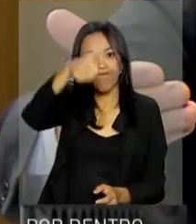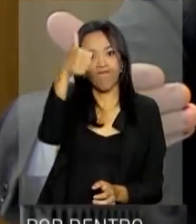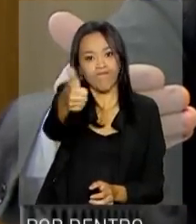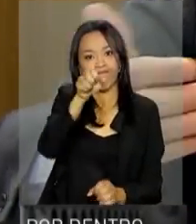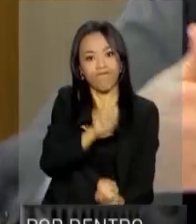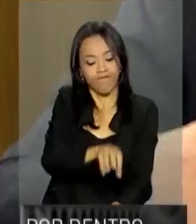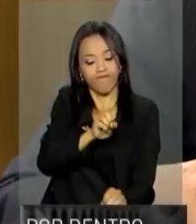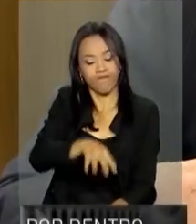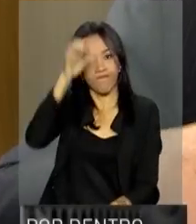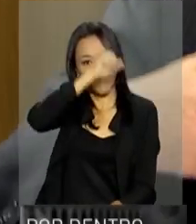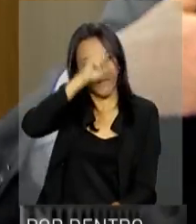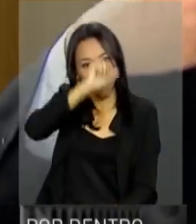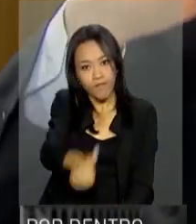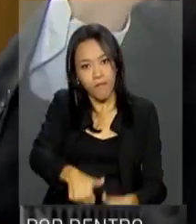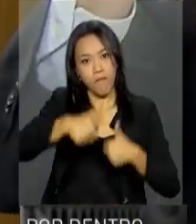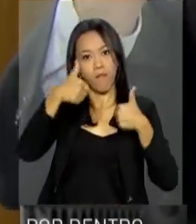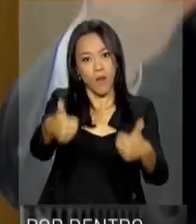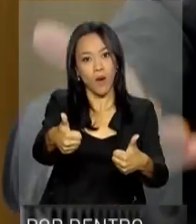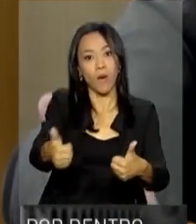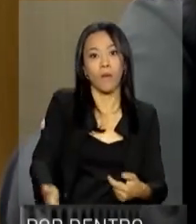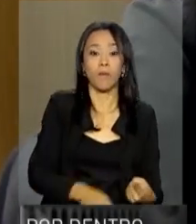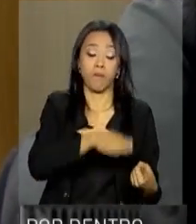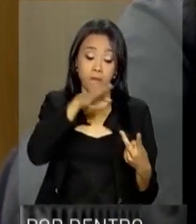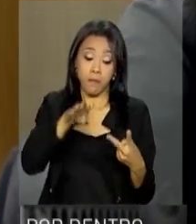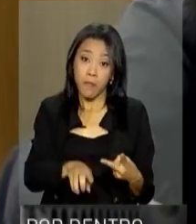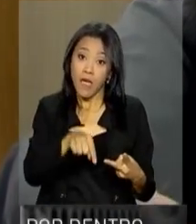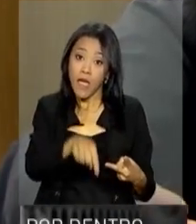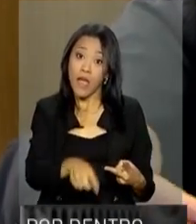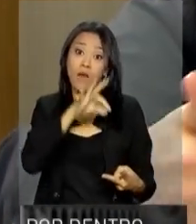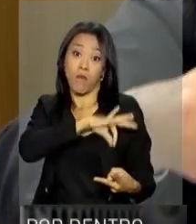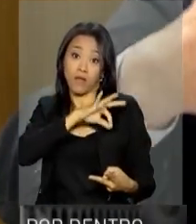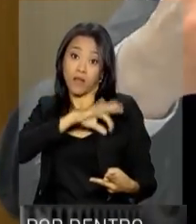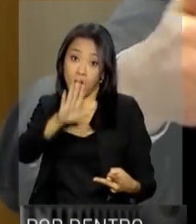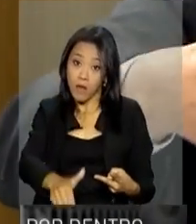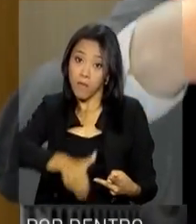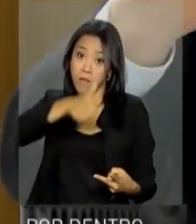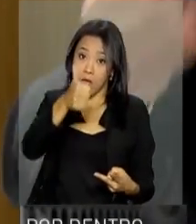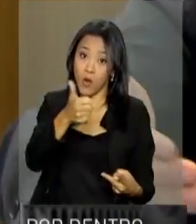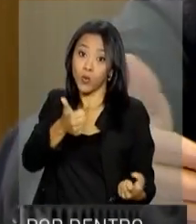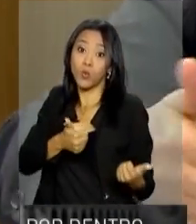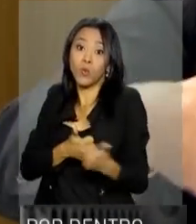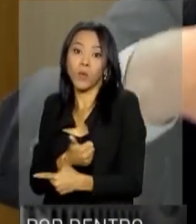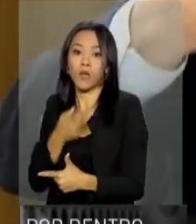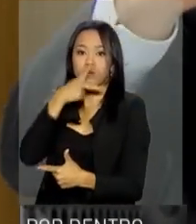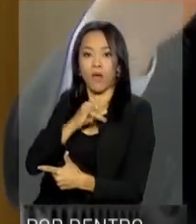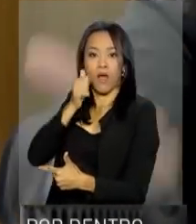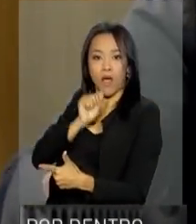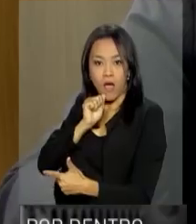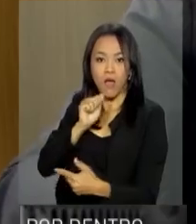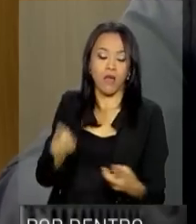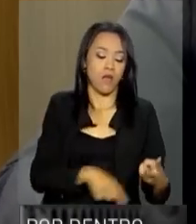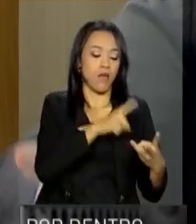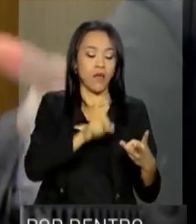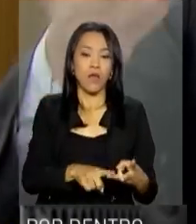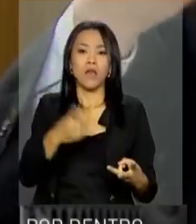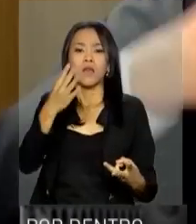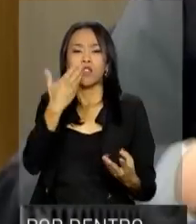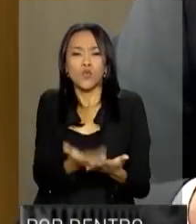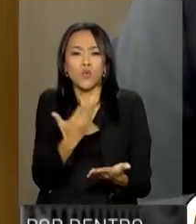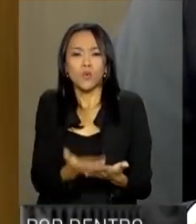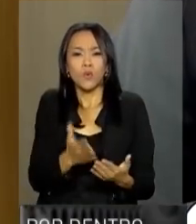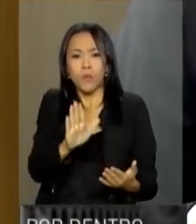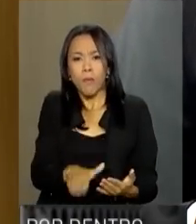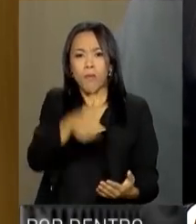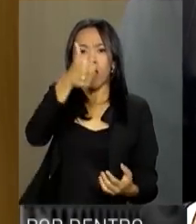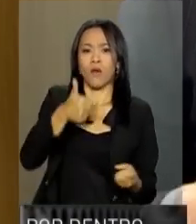dos estudos longitudinais ela vai ter uma renda melhor que os seus pais no futuro vai ter mais qualidade uma renda melhor que os seus pais e vai